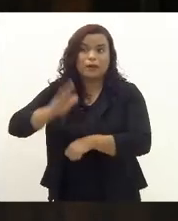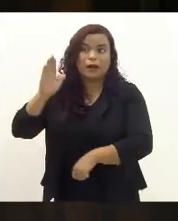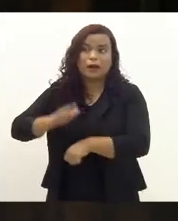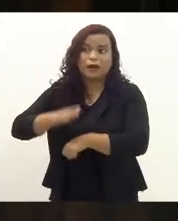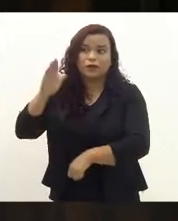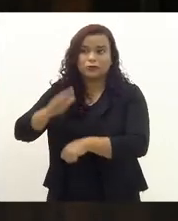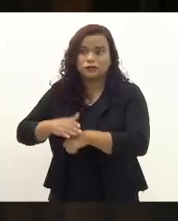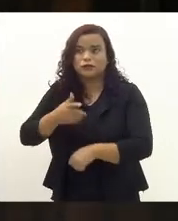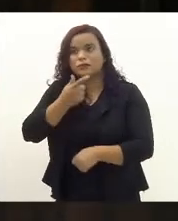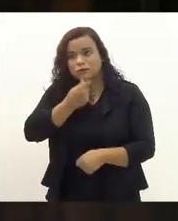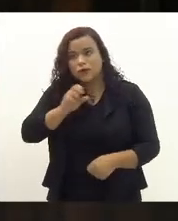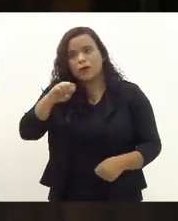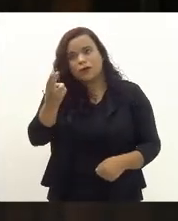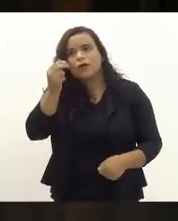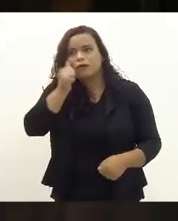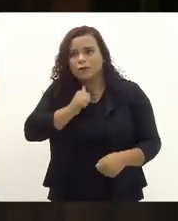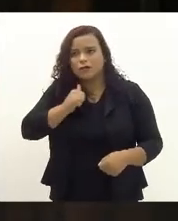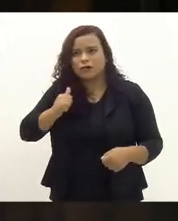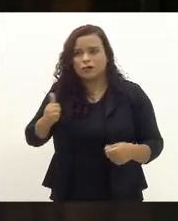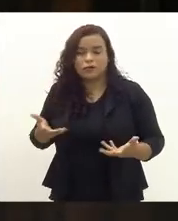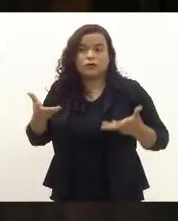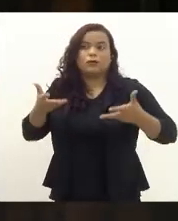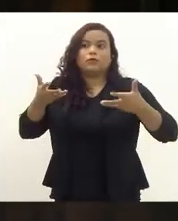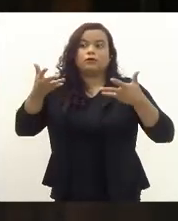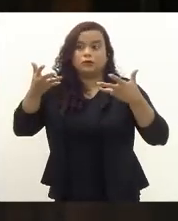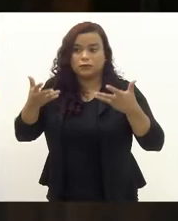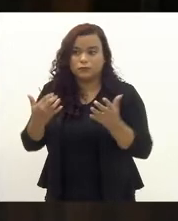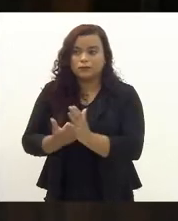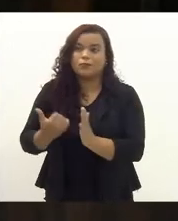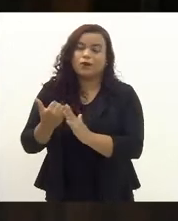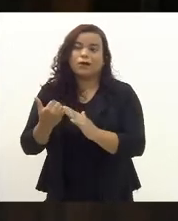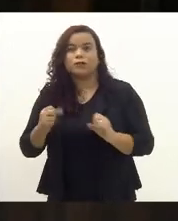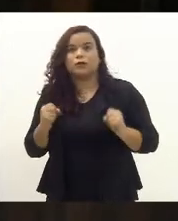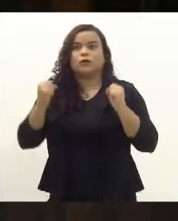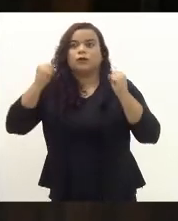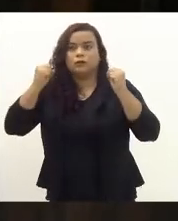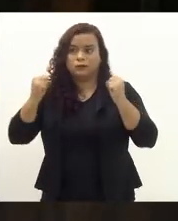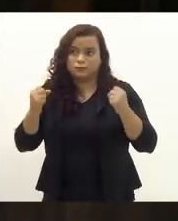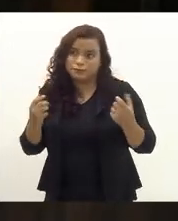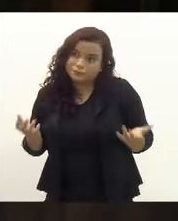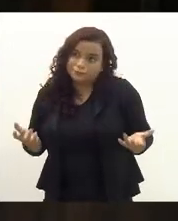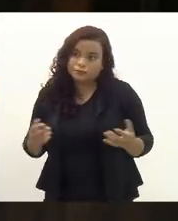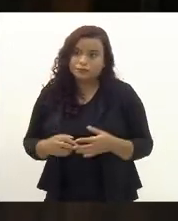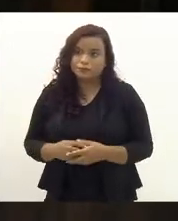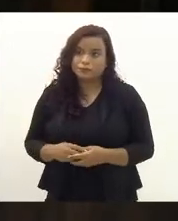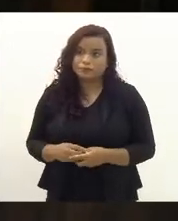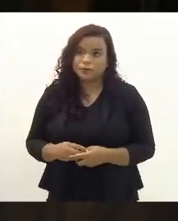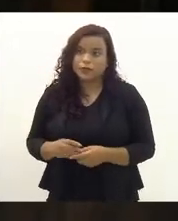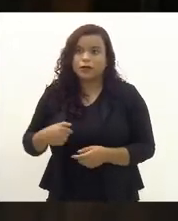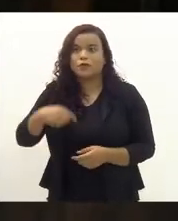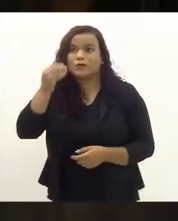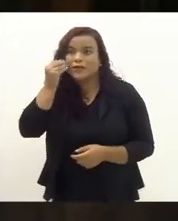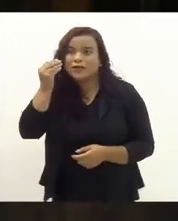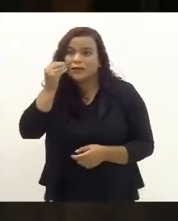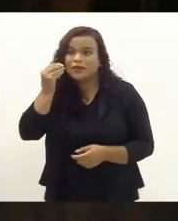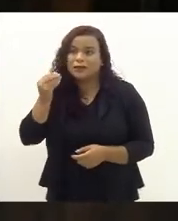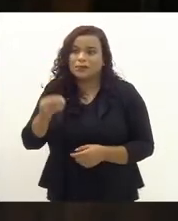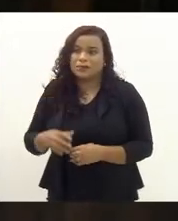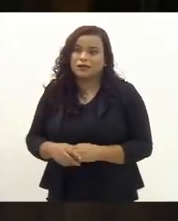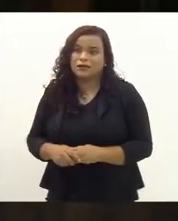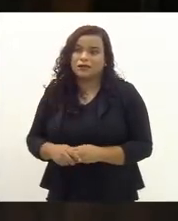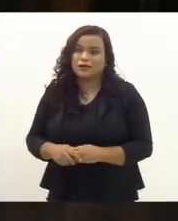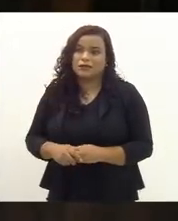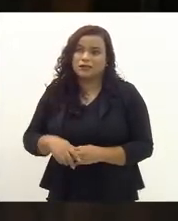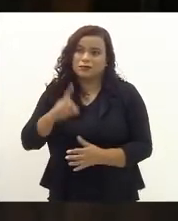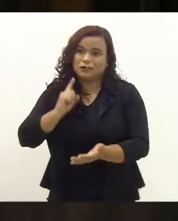ou exaltados as e é isso uma procurar a um fazer